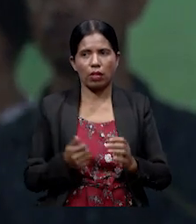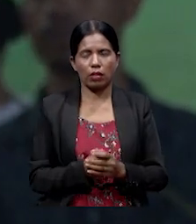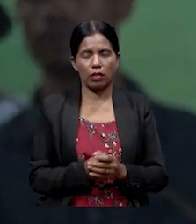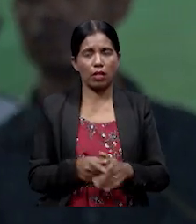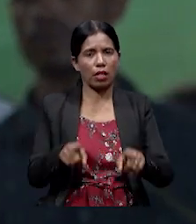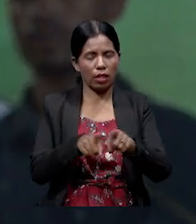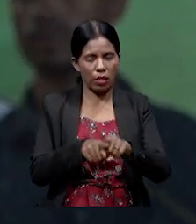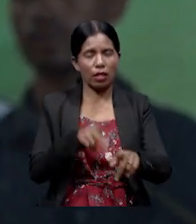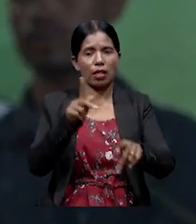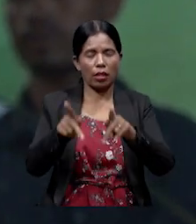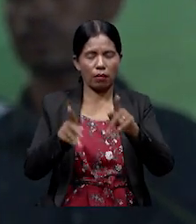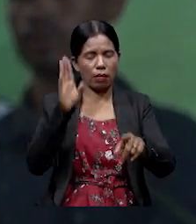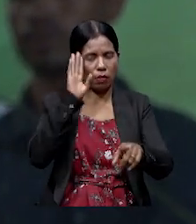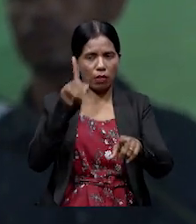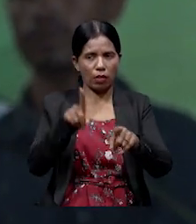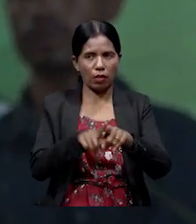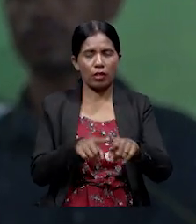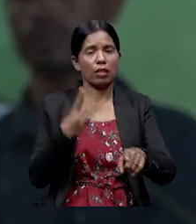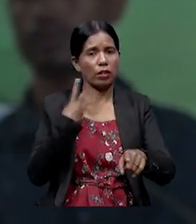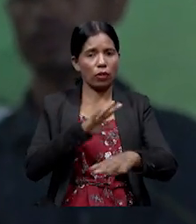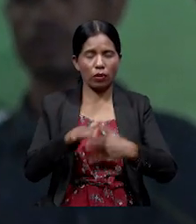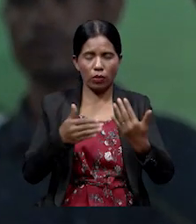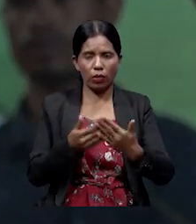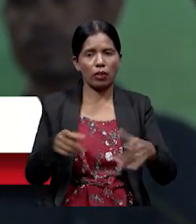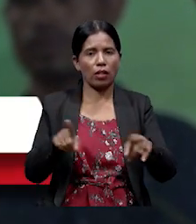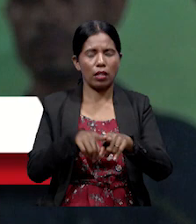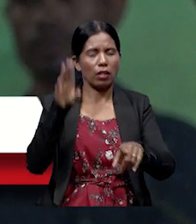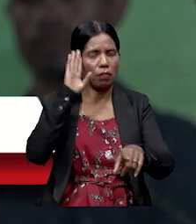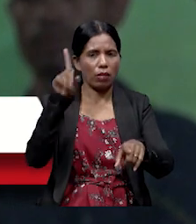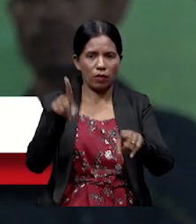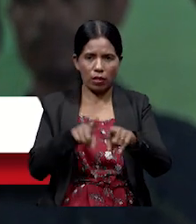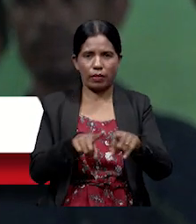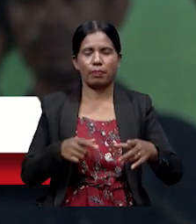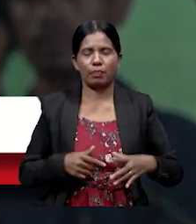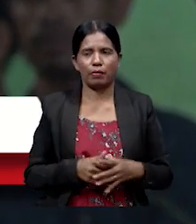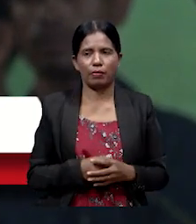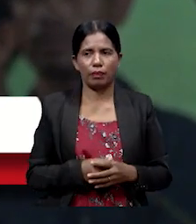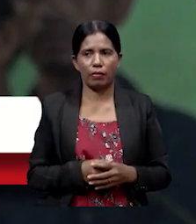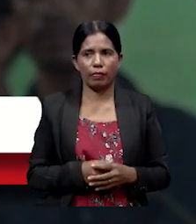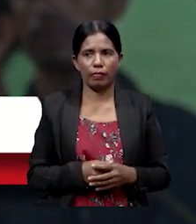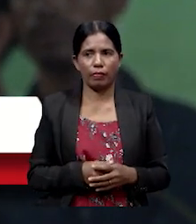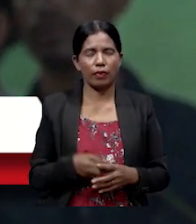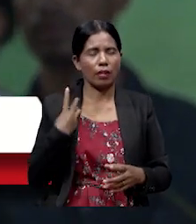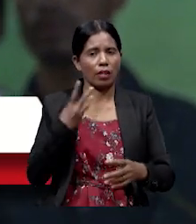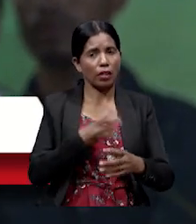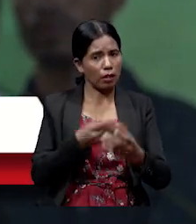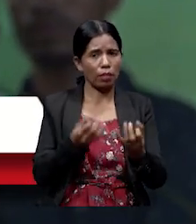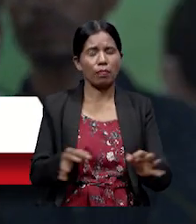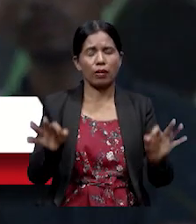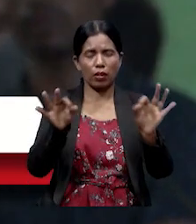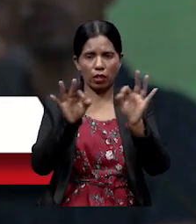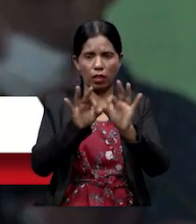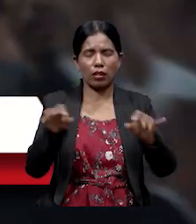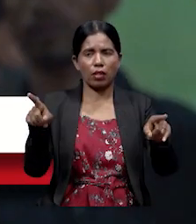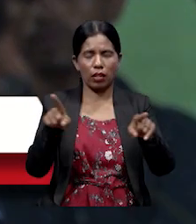irmão. E nós somos irmãos porquê, meninas e meninos? Há uma razão muito importante, que foi uma